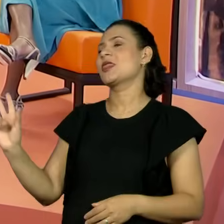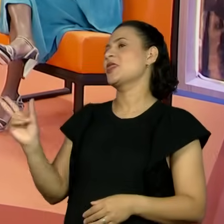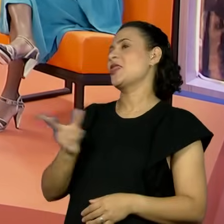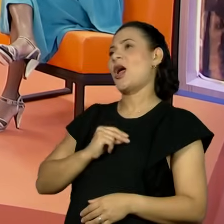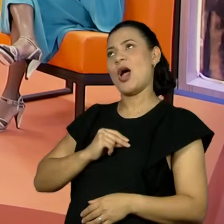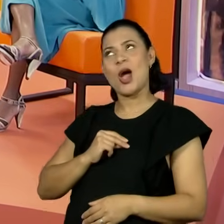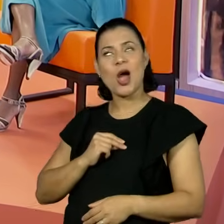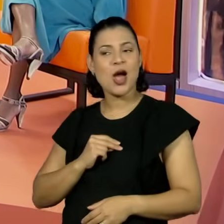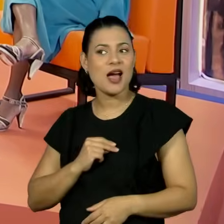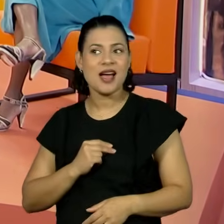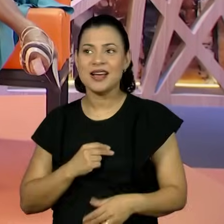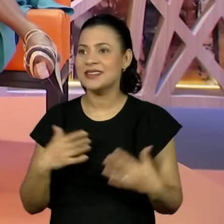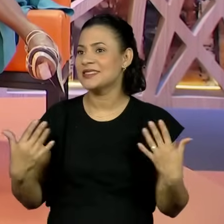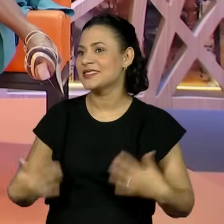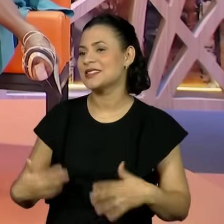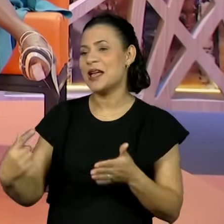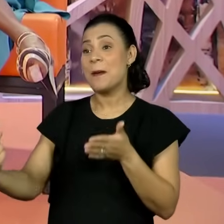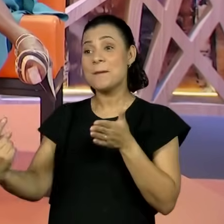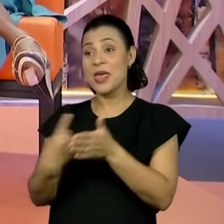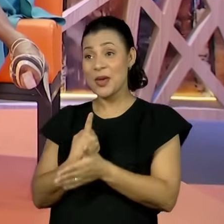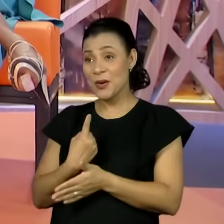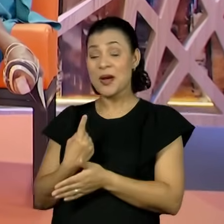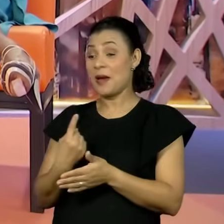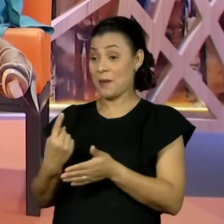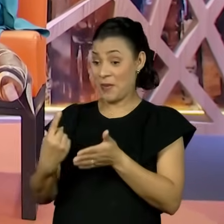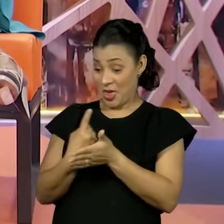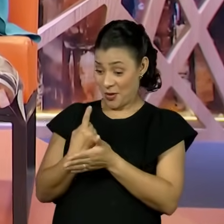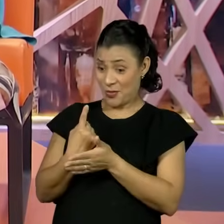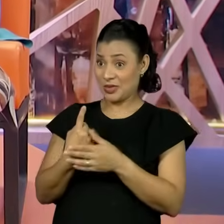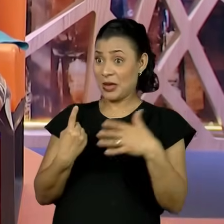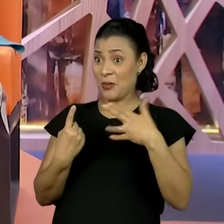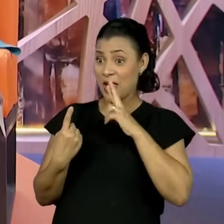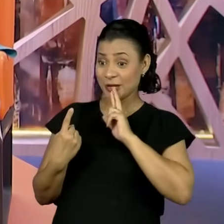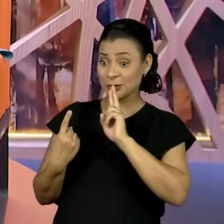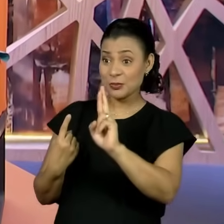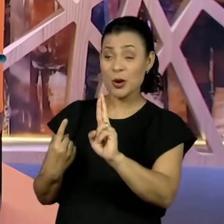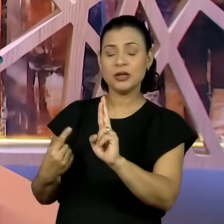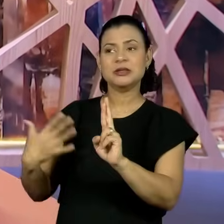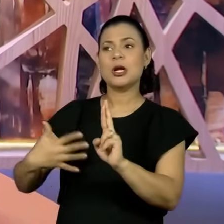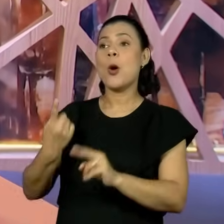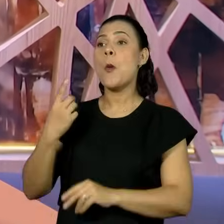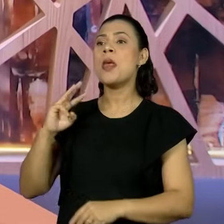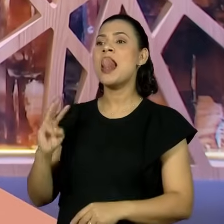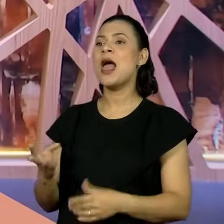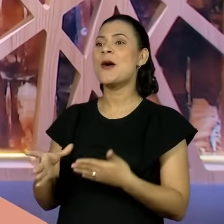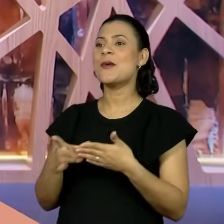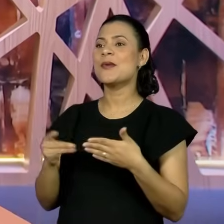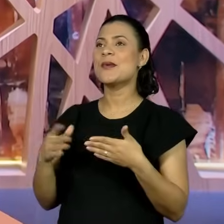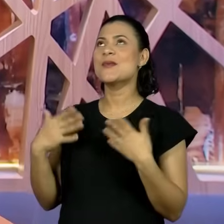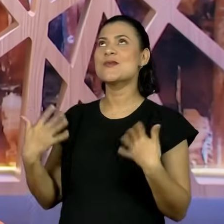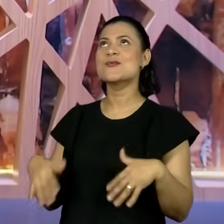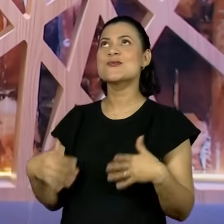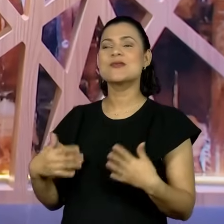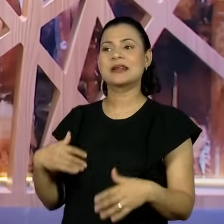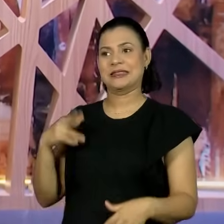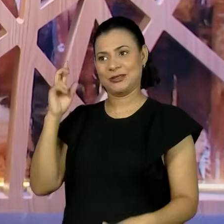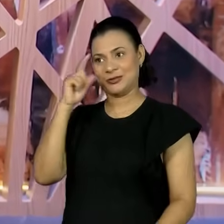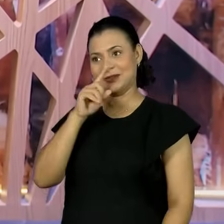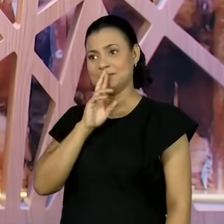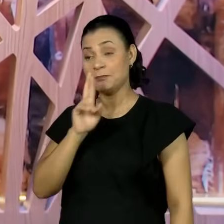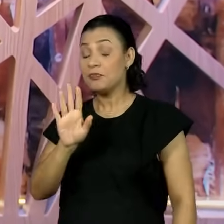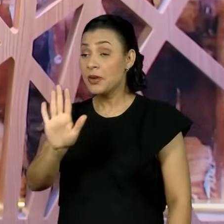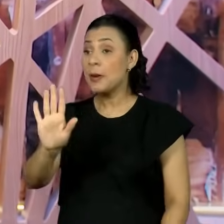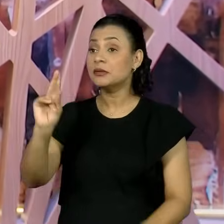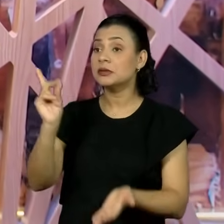né? Mas vamos lá, o Vinão ajuda aí. Eu acho assim, a importância... Tem